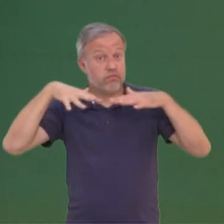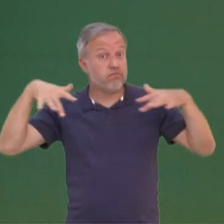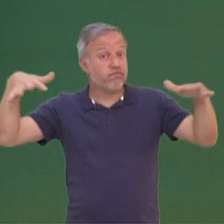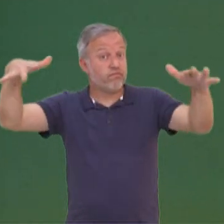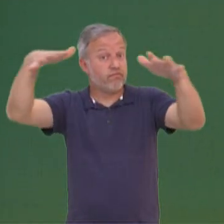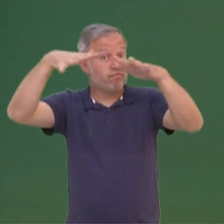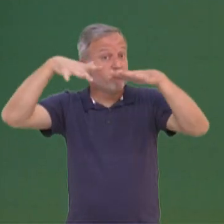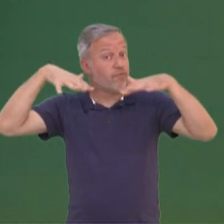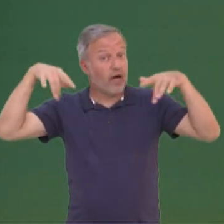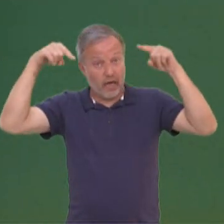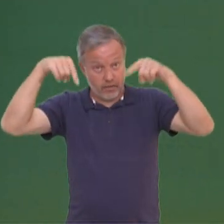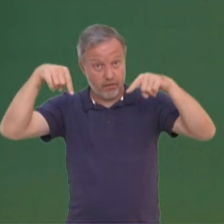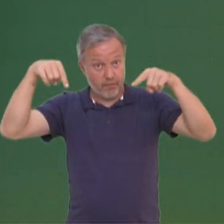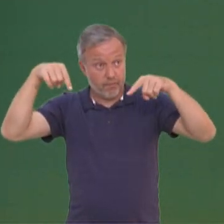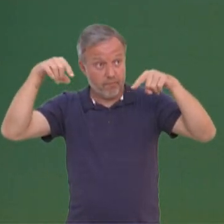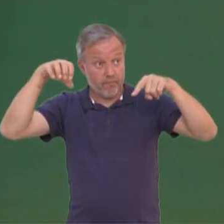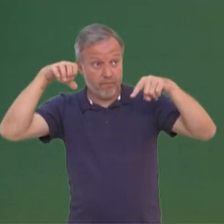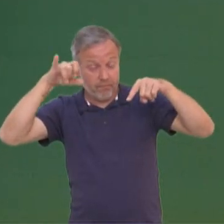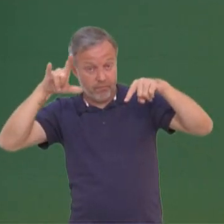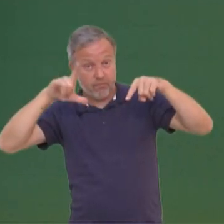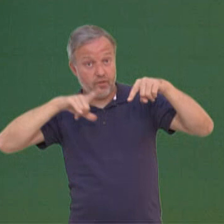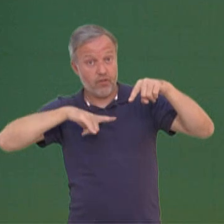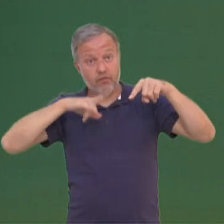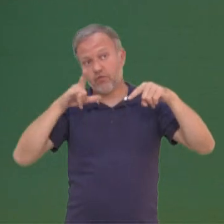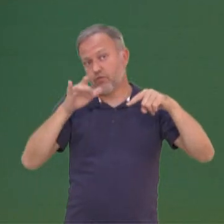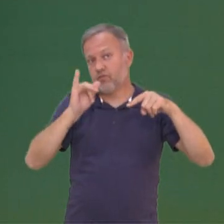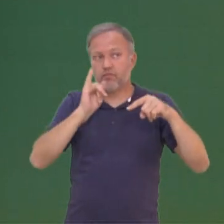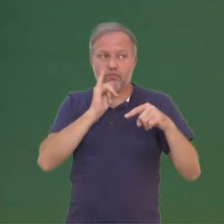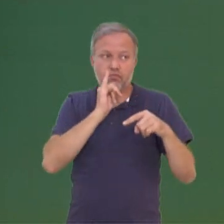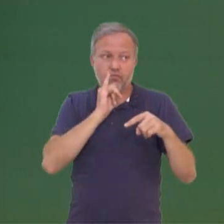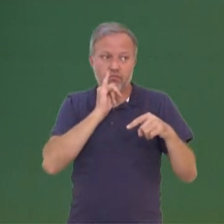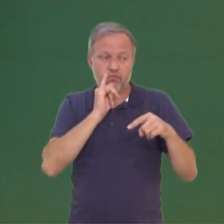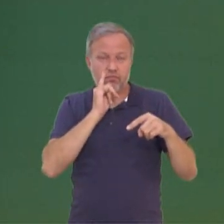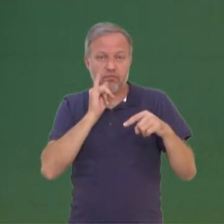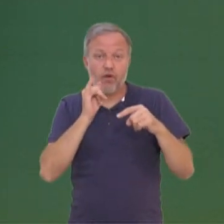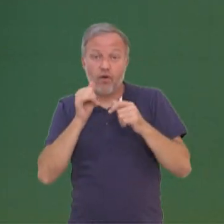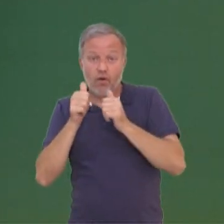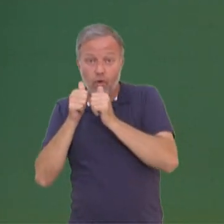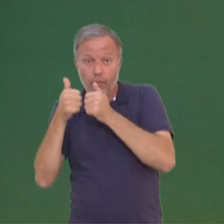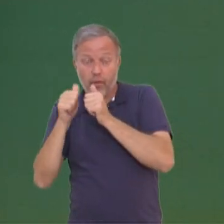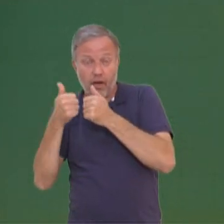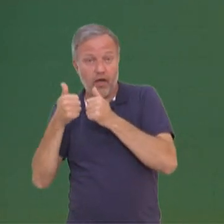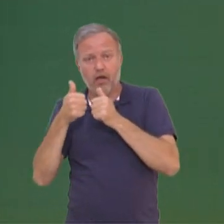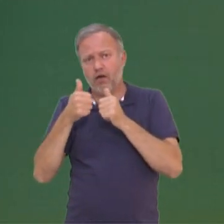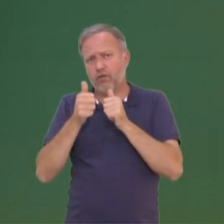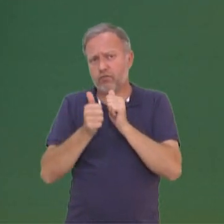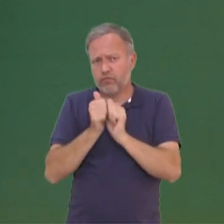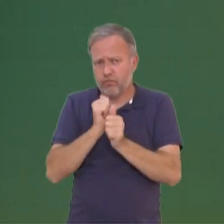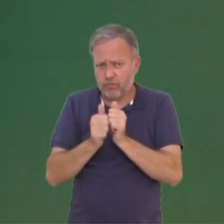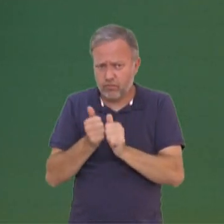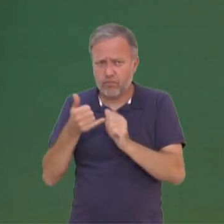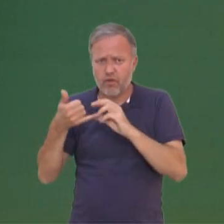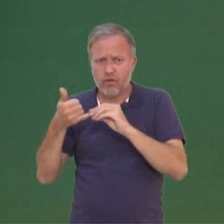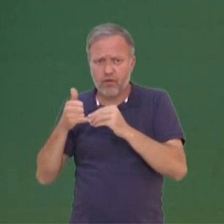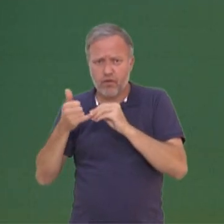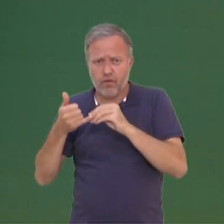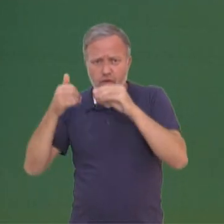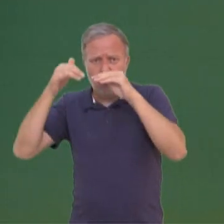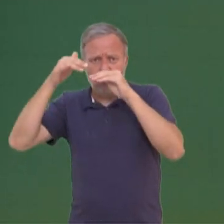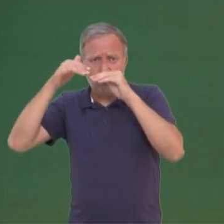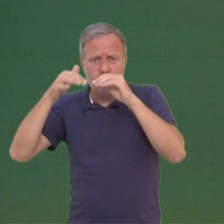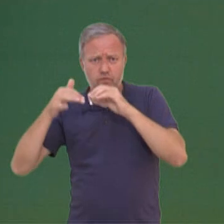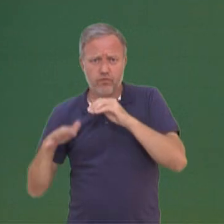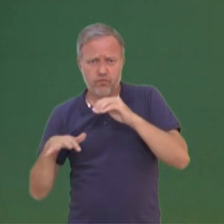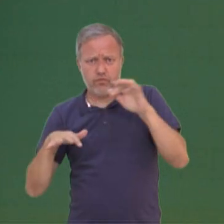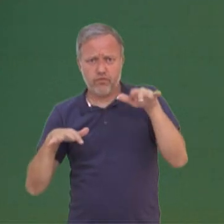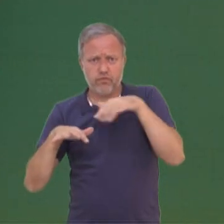no ar. E se tivesse um meio nutritivo, um pão, um feijão, um arroz, ele pode colonizar,